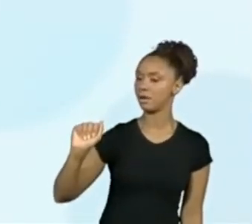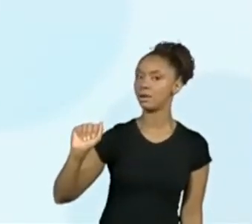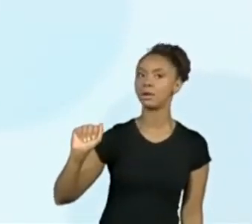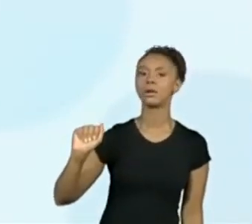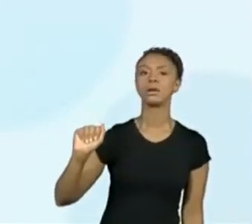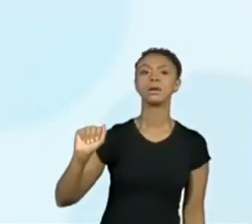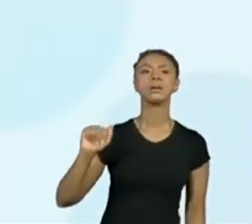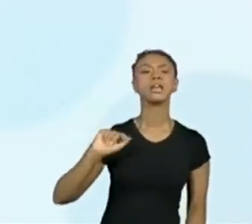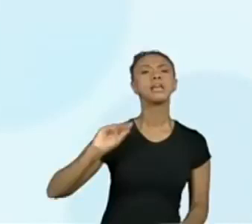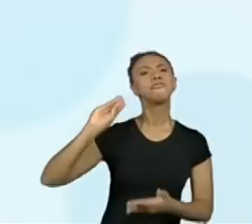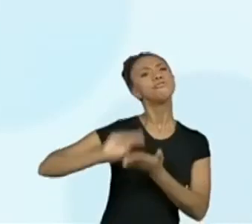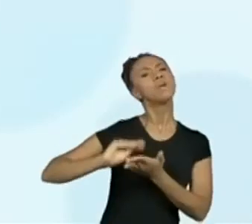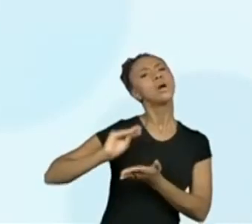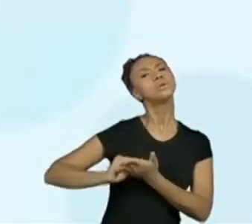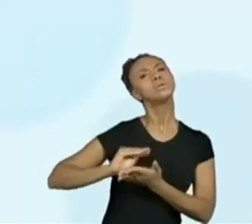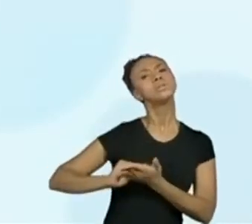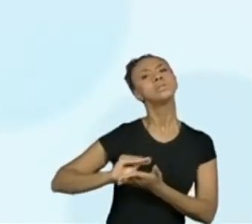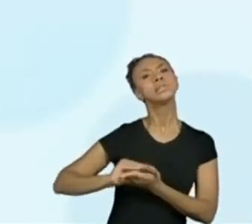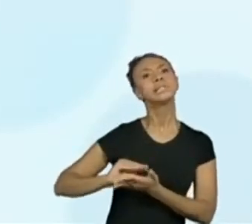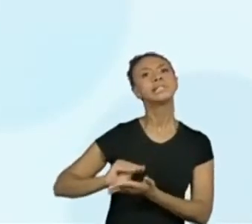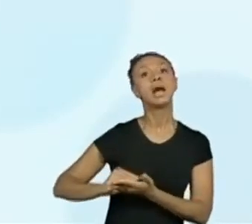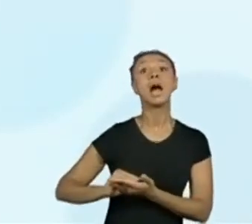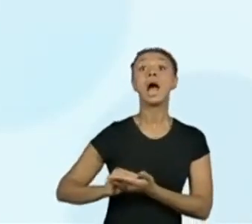R's. Ah, então eu vou colocar, ó.